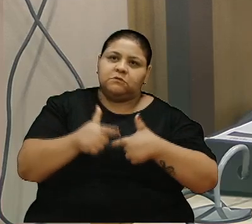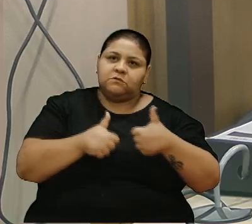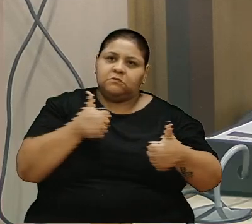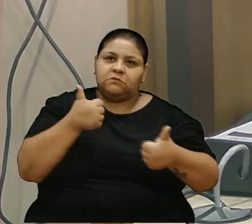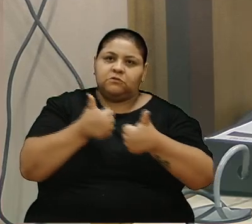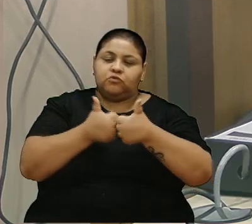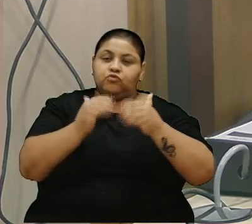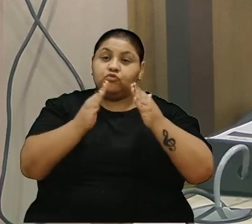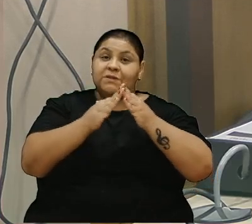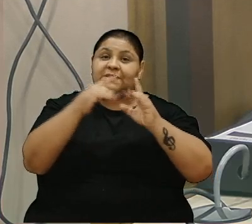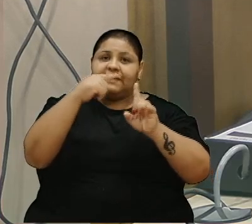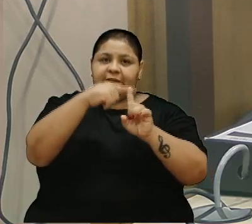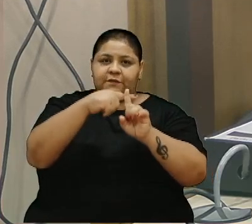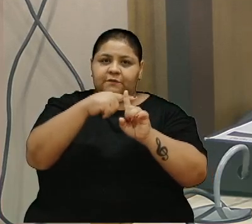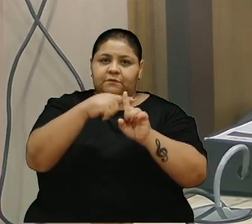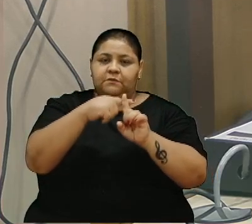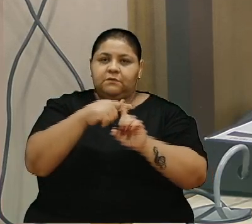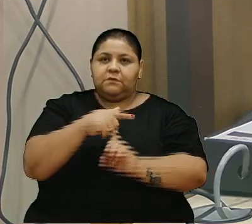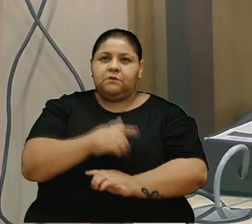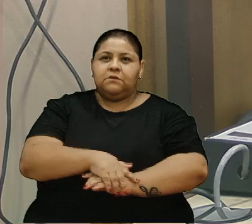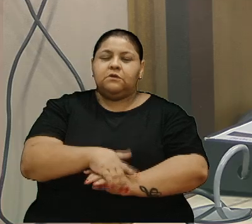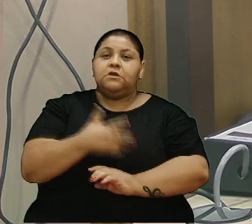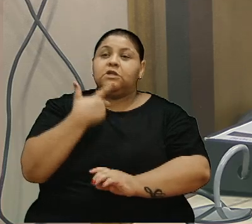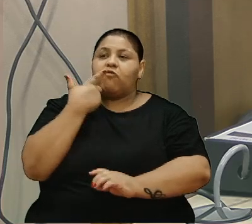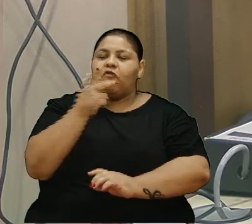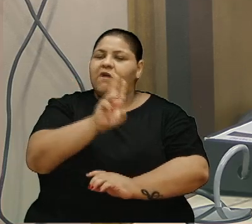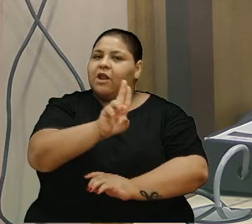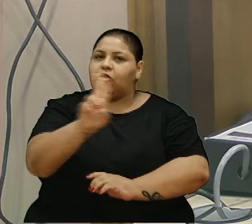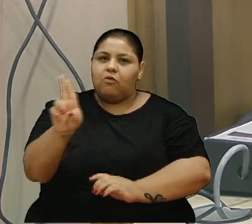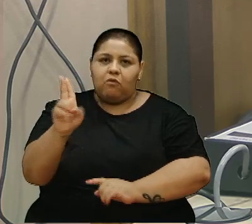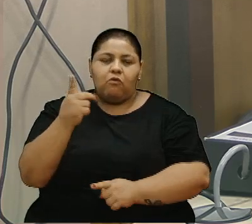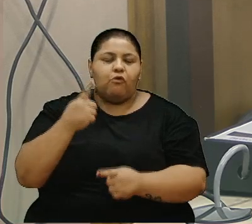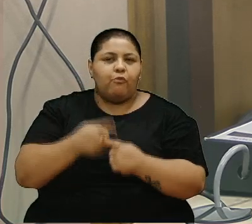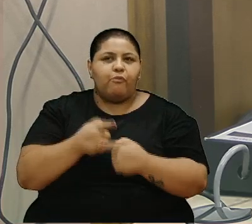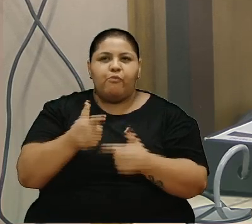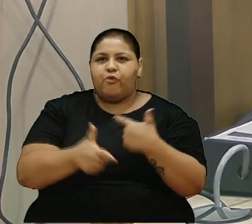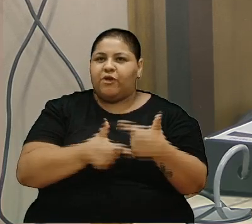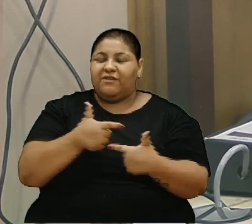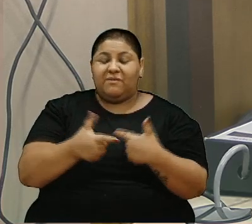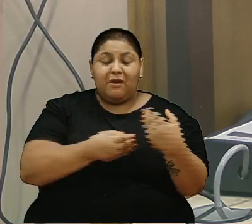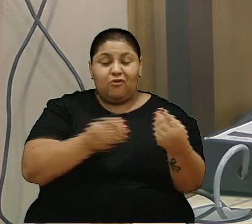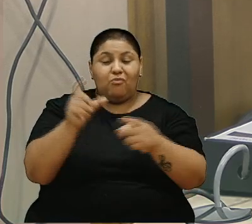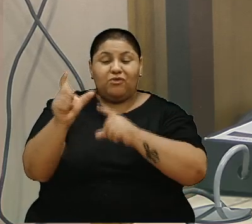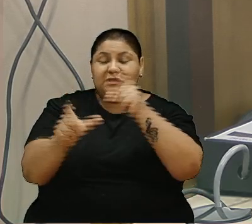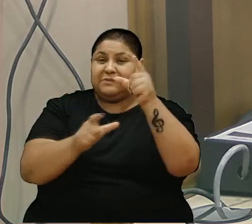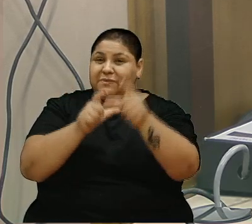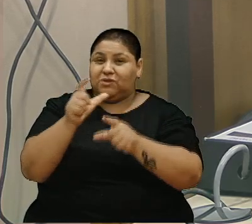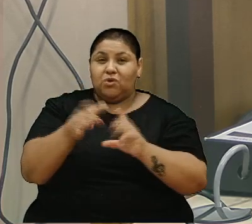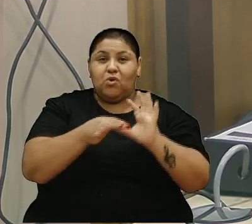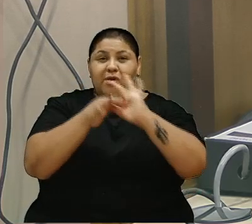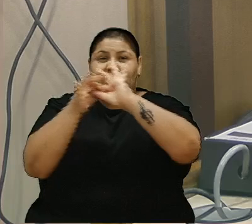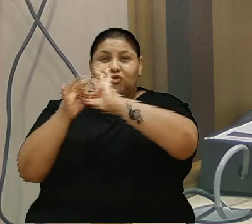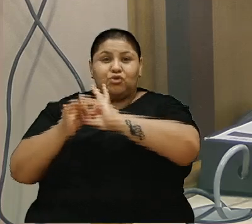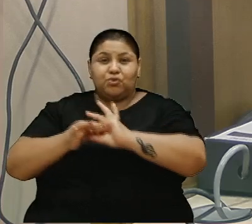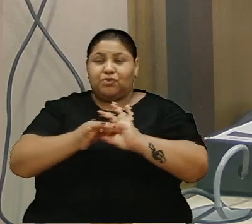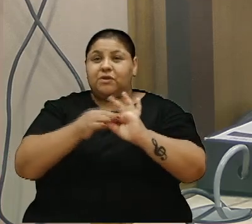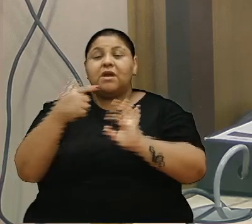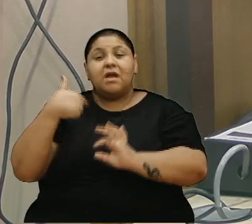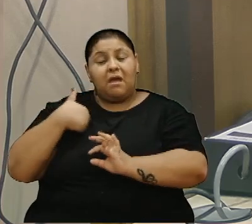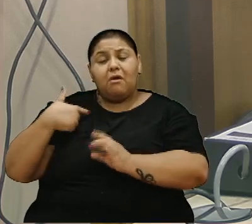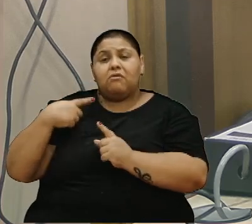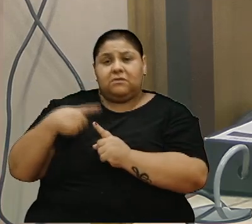as igrejas. E não vou me arriscar a citar nome aqui, porque foi um trabalho de muitas mãos, conjunto, por muitas frentes. Eu